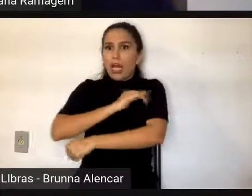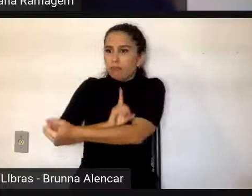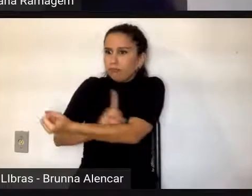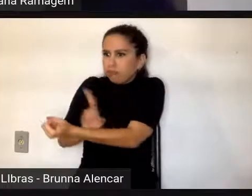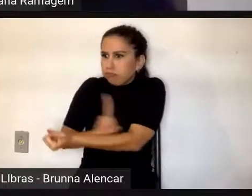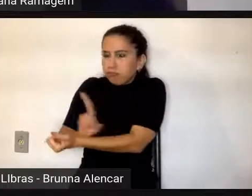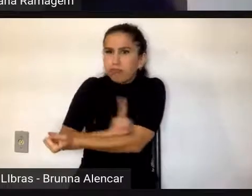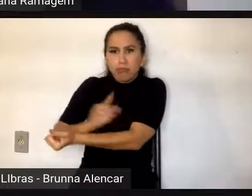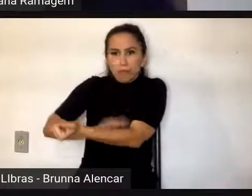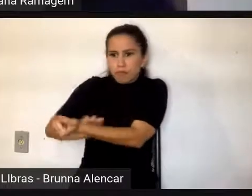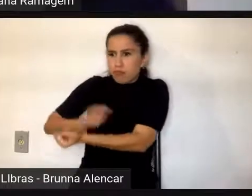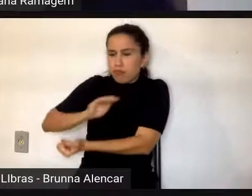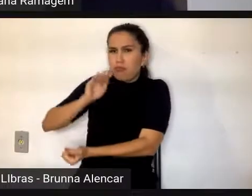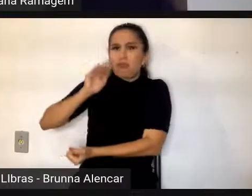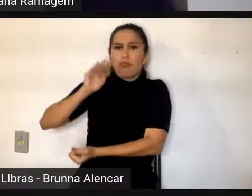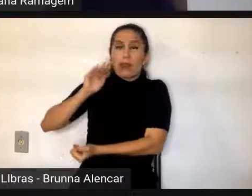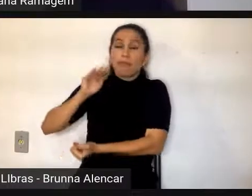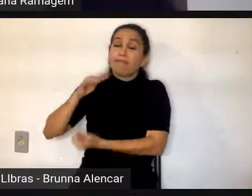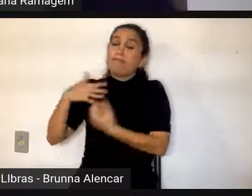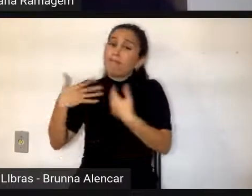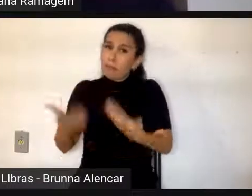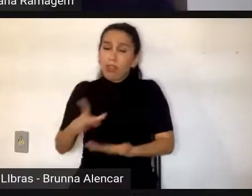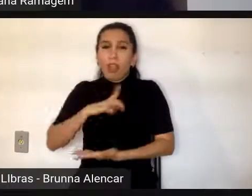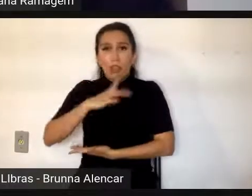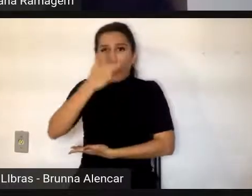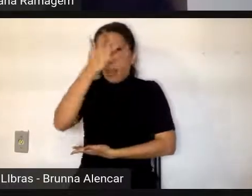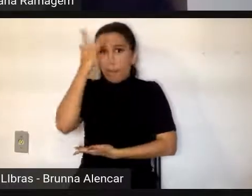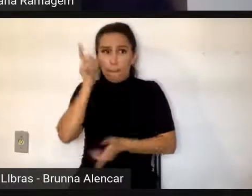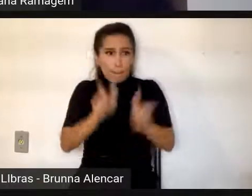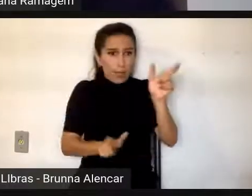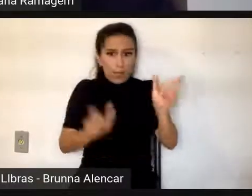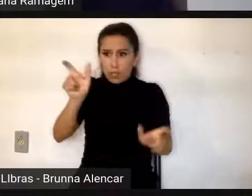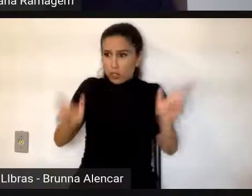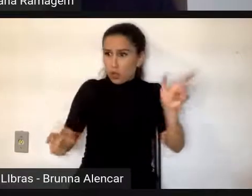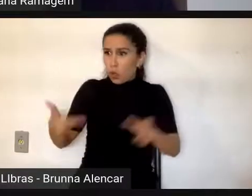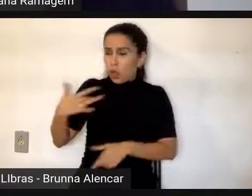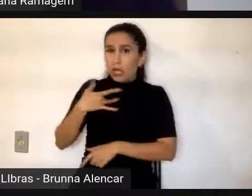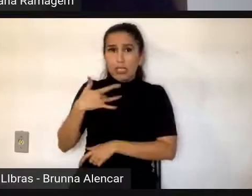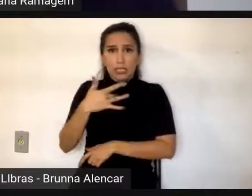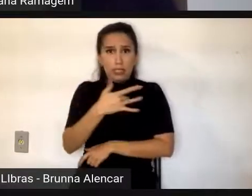né? Só que a gente vê pessoas saudáveis também tendo